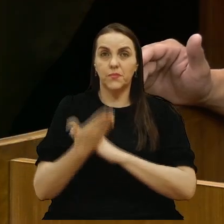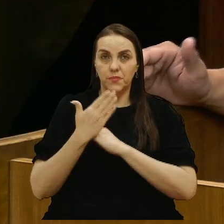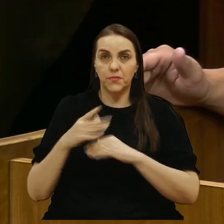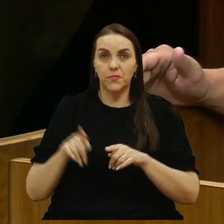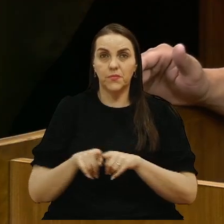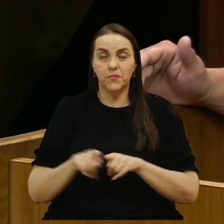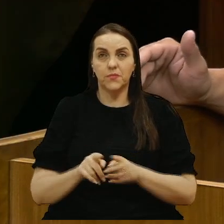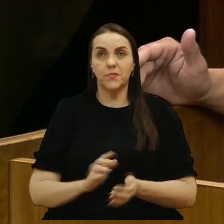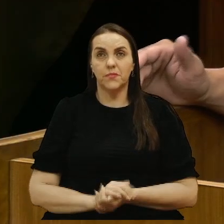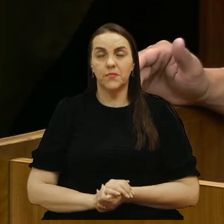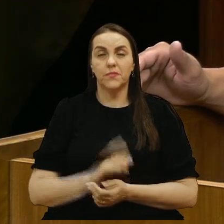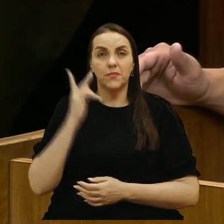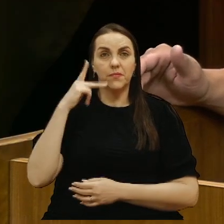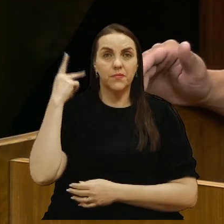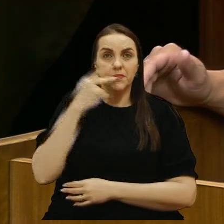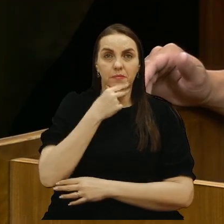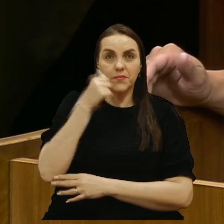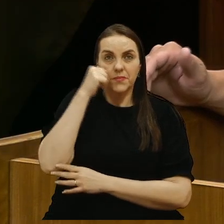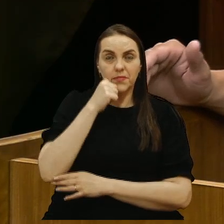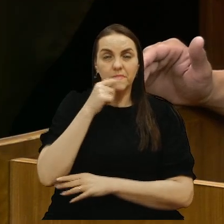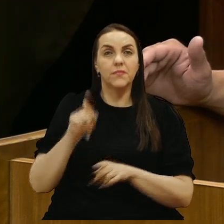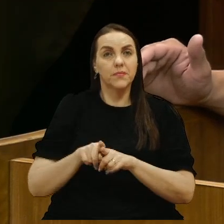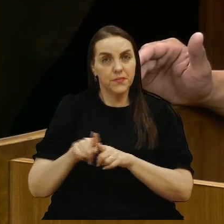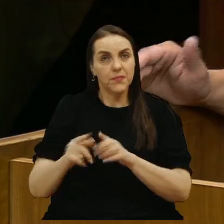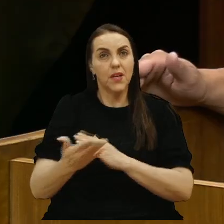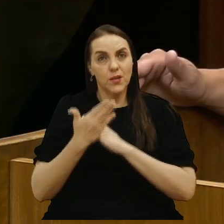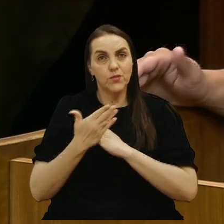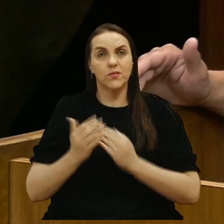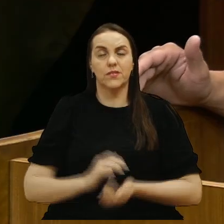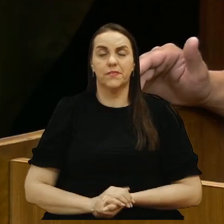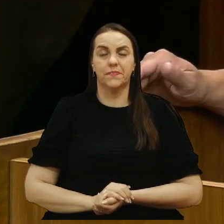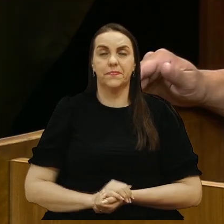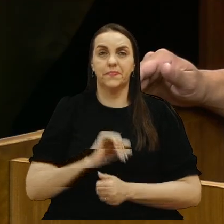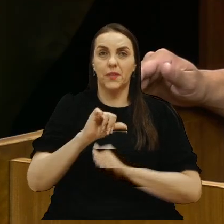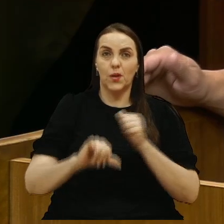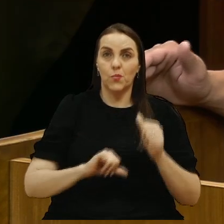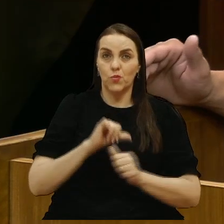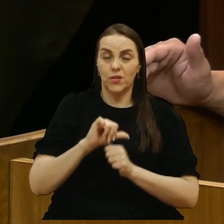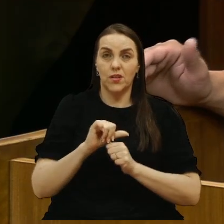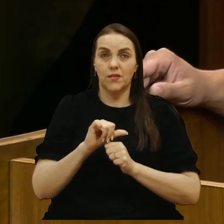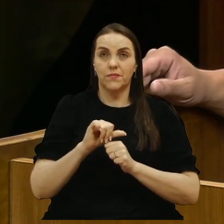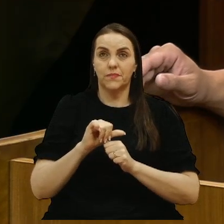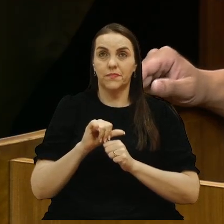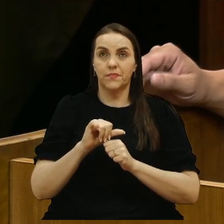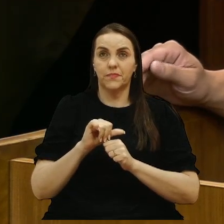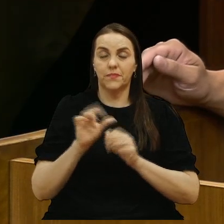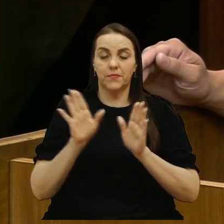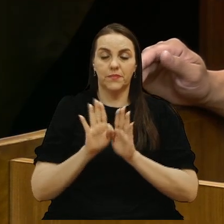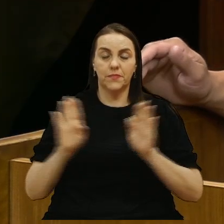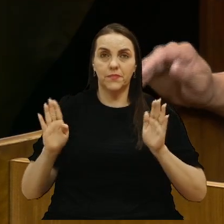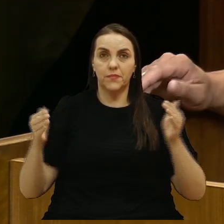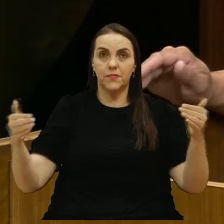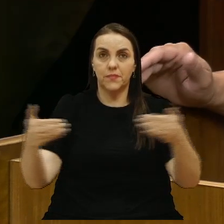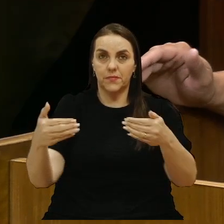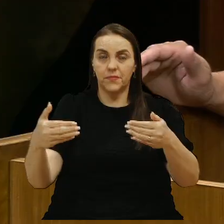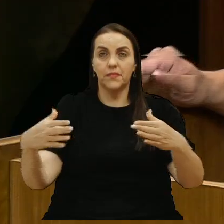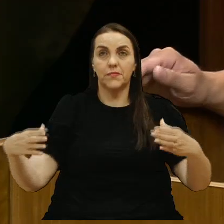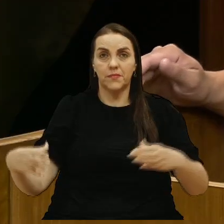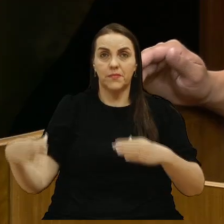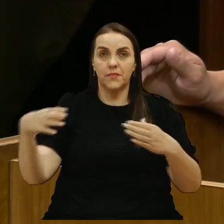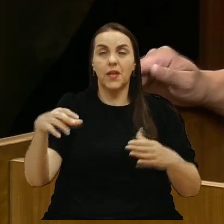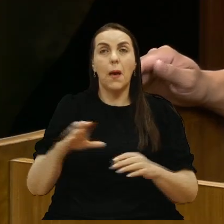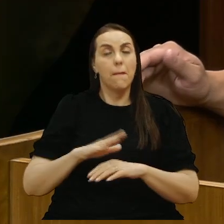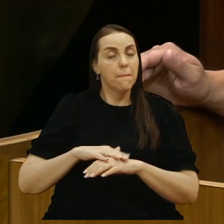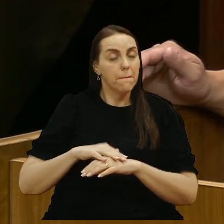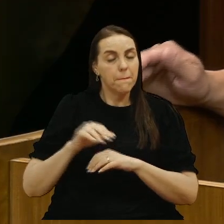E que os vereadores também consigam nos auxiliar. A mudança de container é o maior passo que a